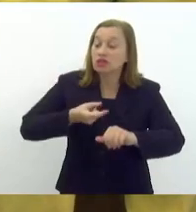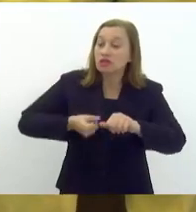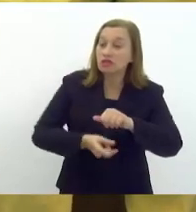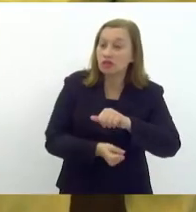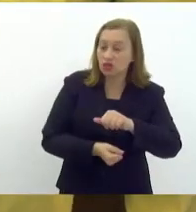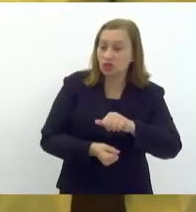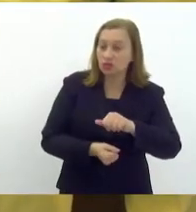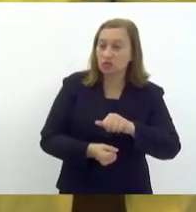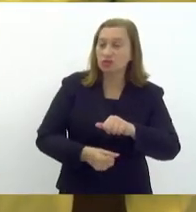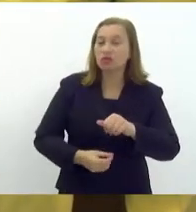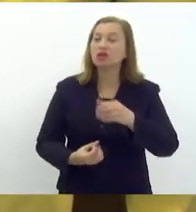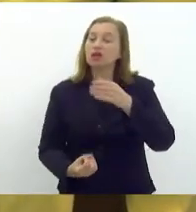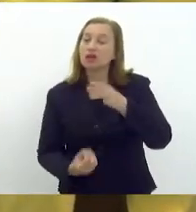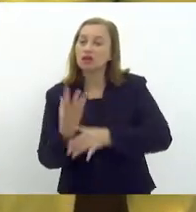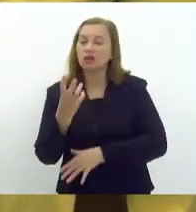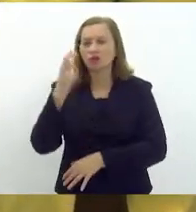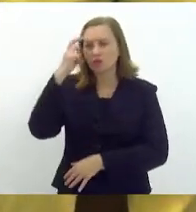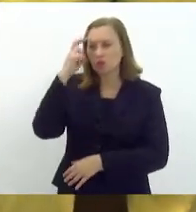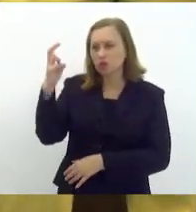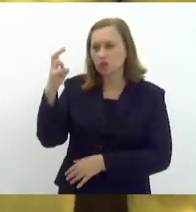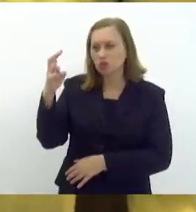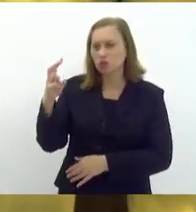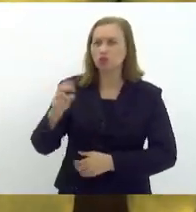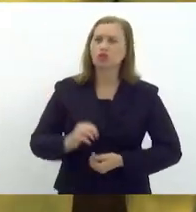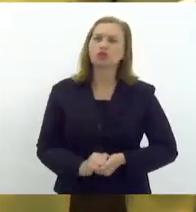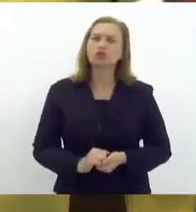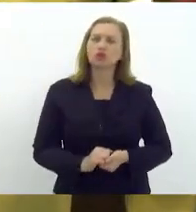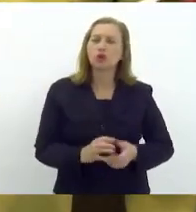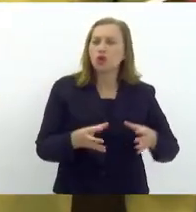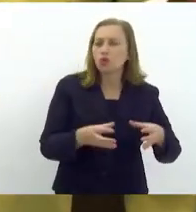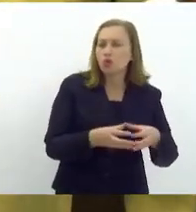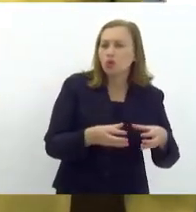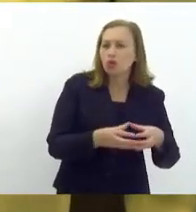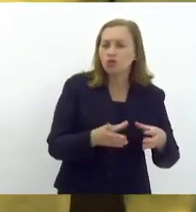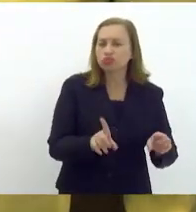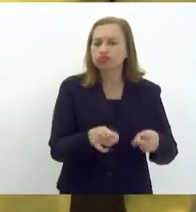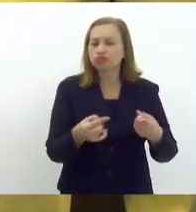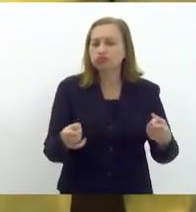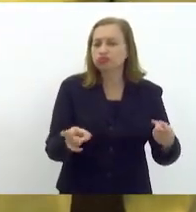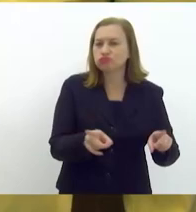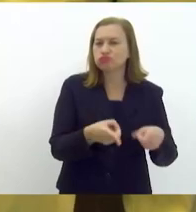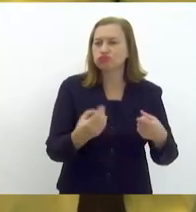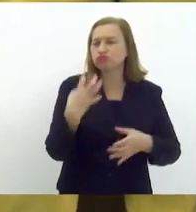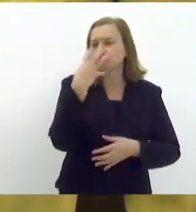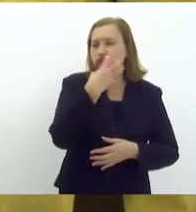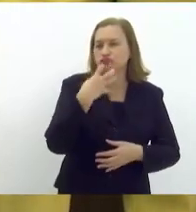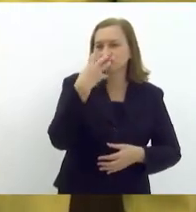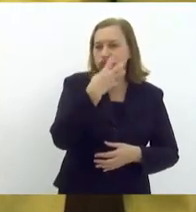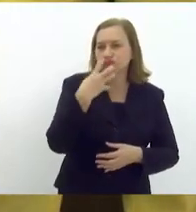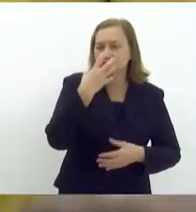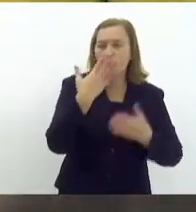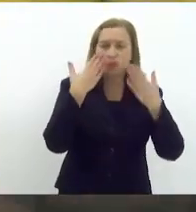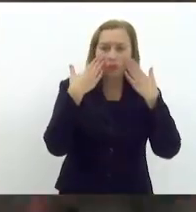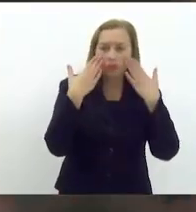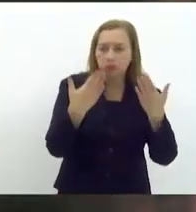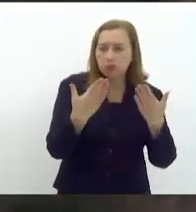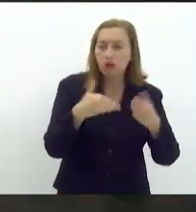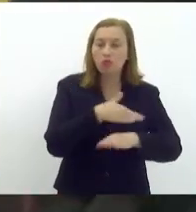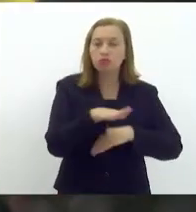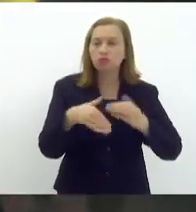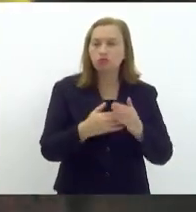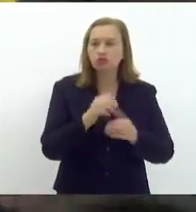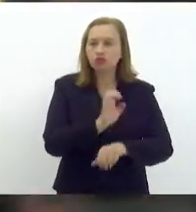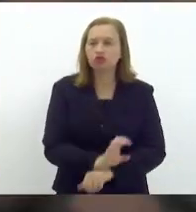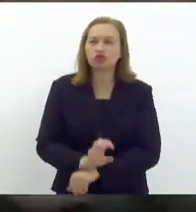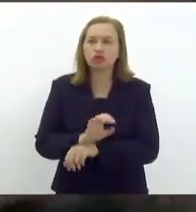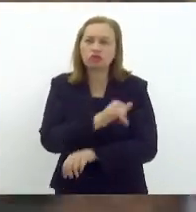dos fazedores e fazedoras de culturas para as bandas os cantores né poderem se apresentar por todo estado